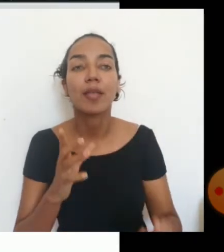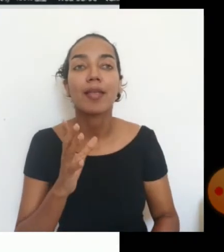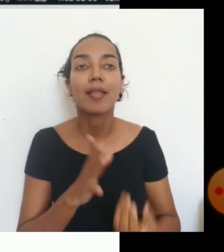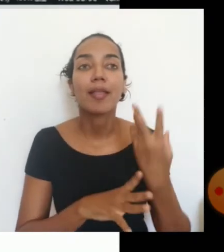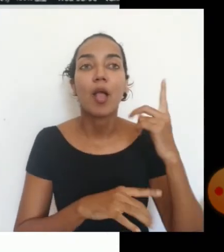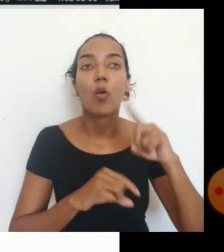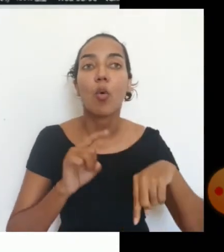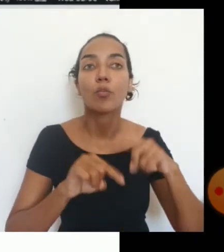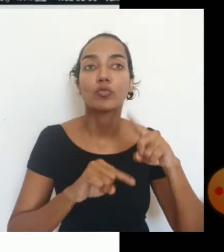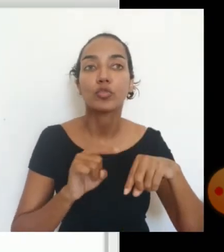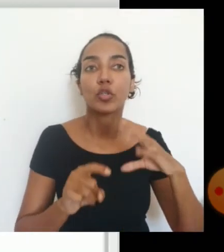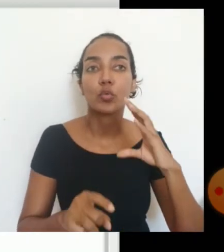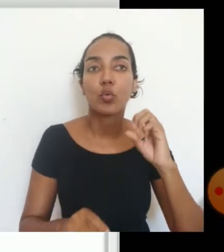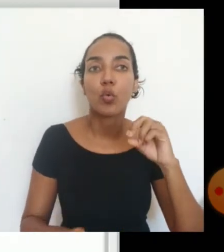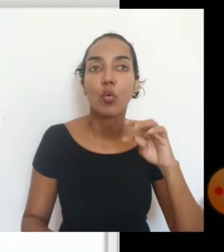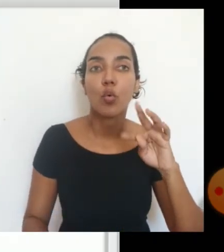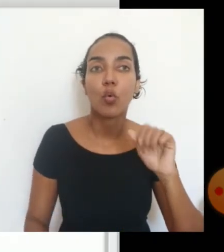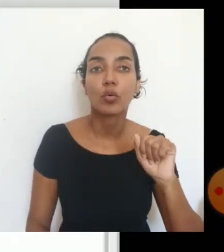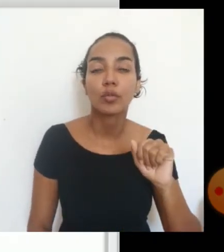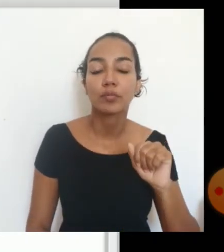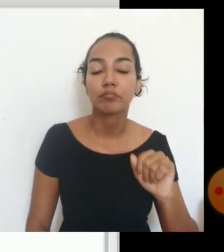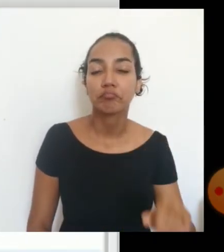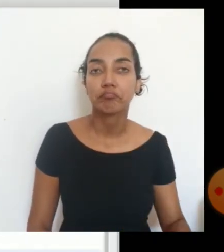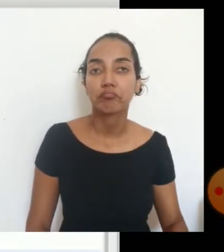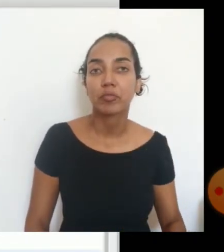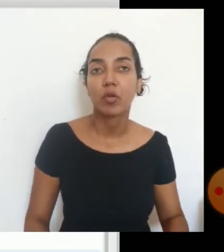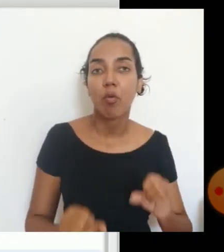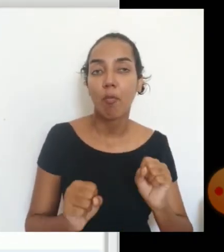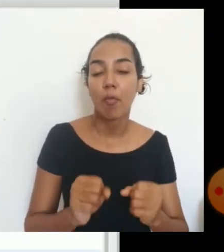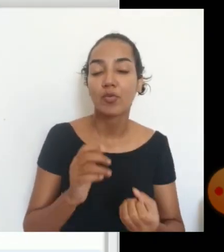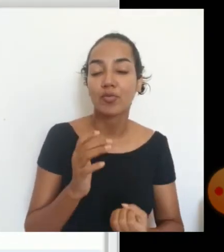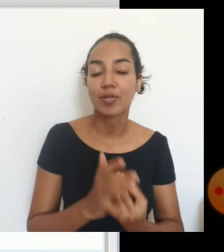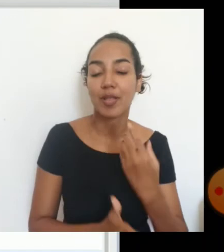Vamos dar um zoom aqui.